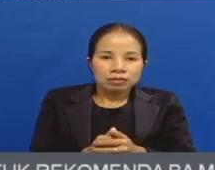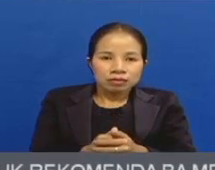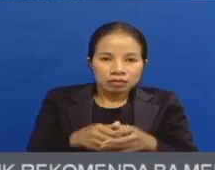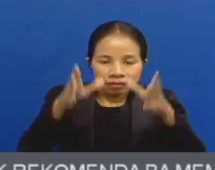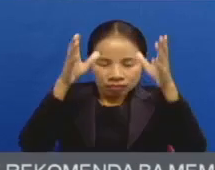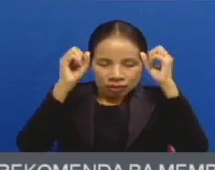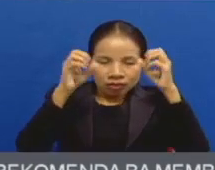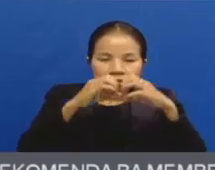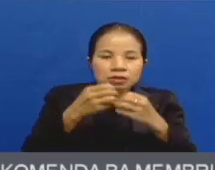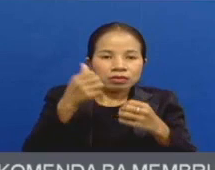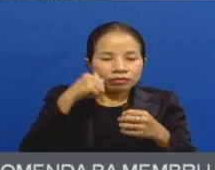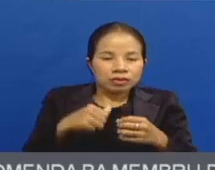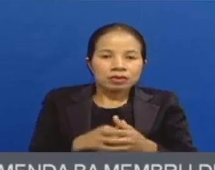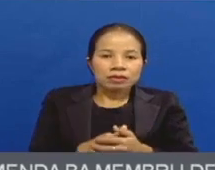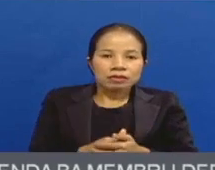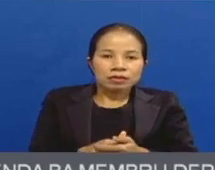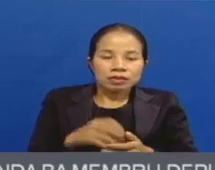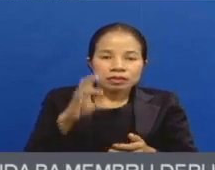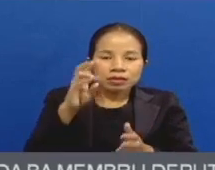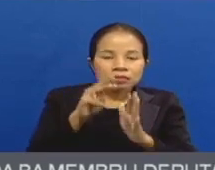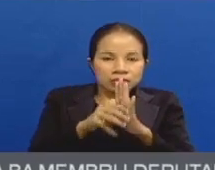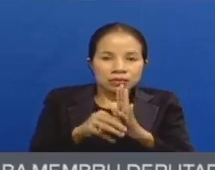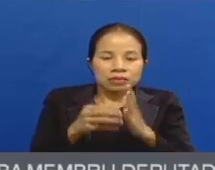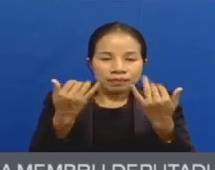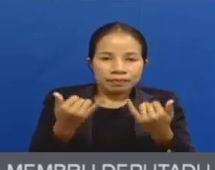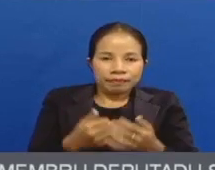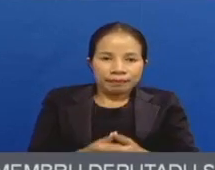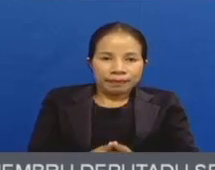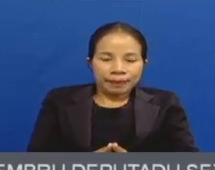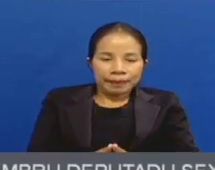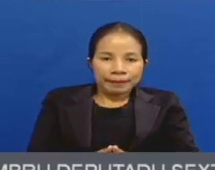Presidente Red Feto, Zélia Fernandes, e a seguimento, 7 minutos termai.